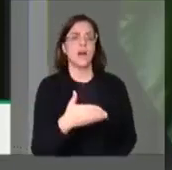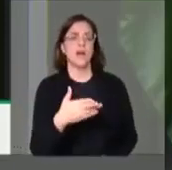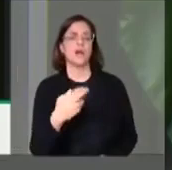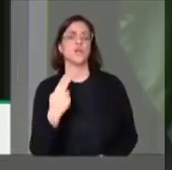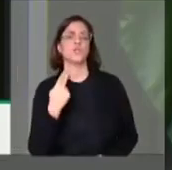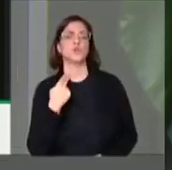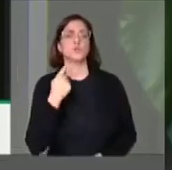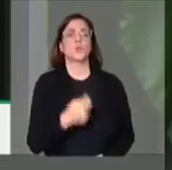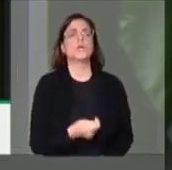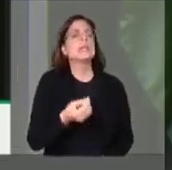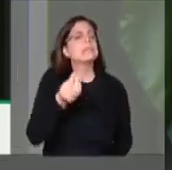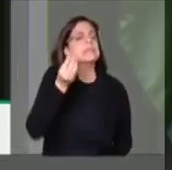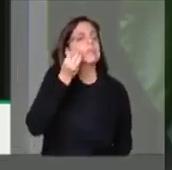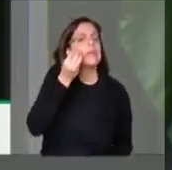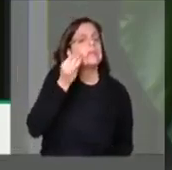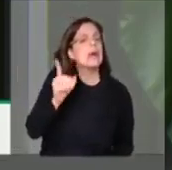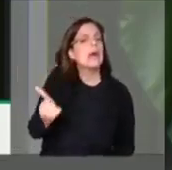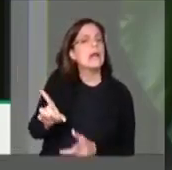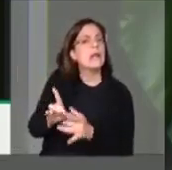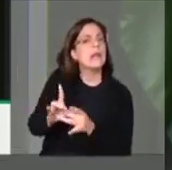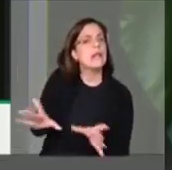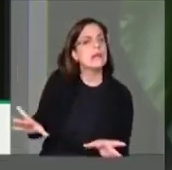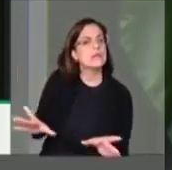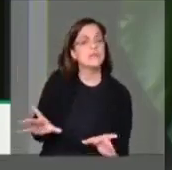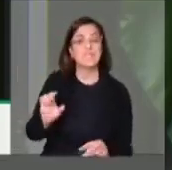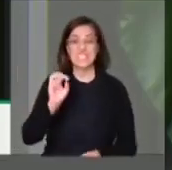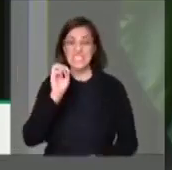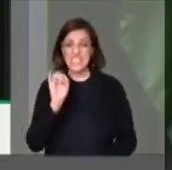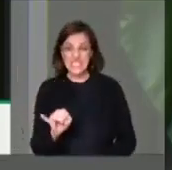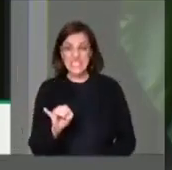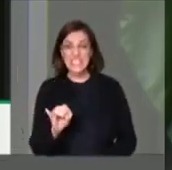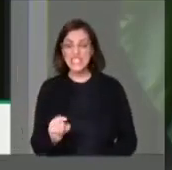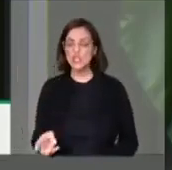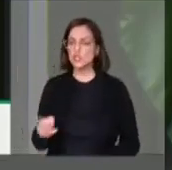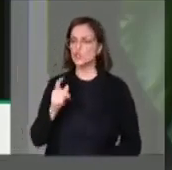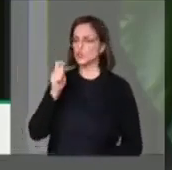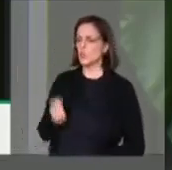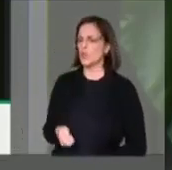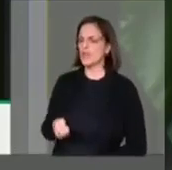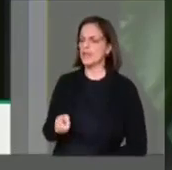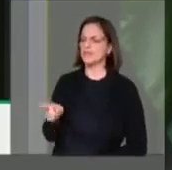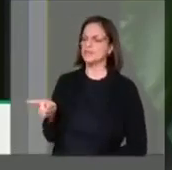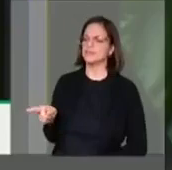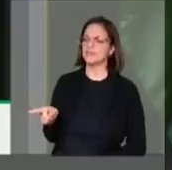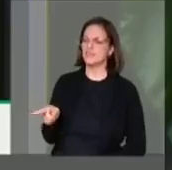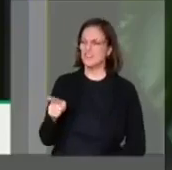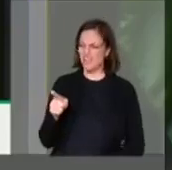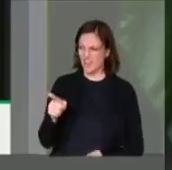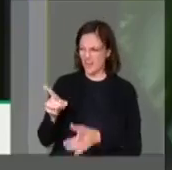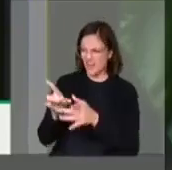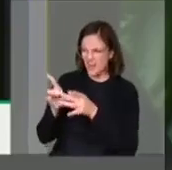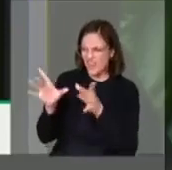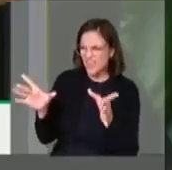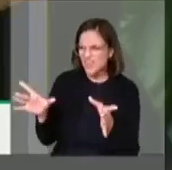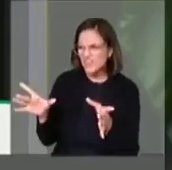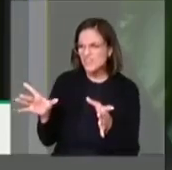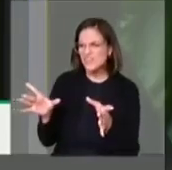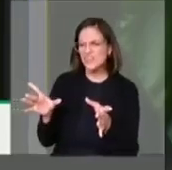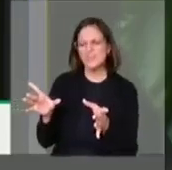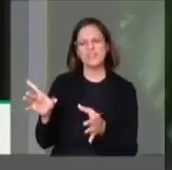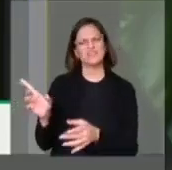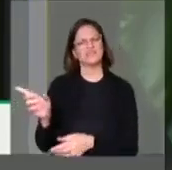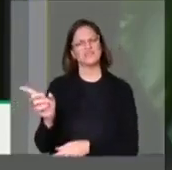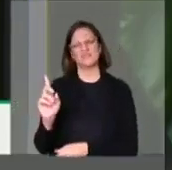vai tentar a liberdade. Se o juiz entender que a liberdade dele compromete a ordem pública em virtude